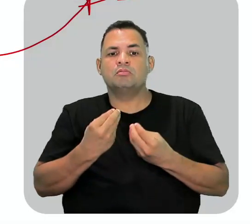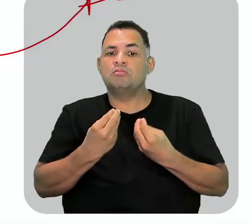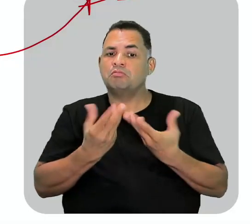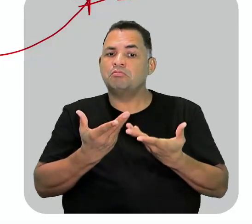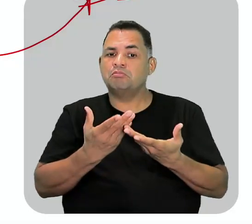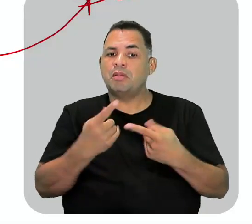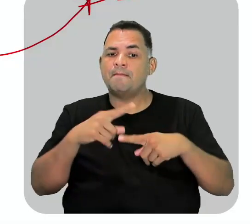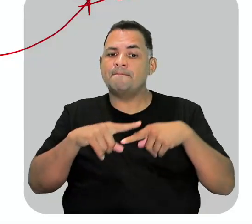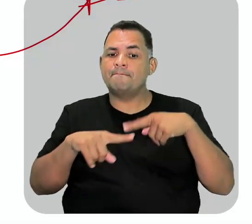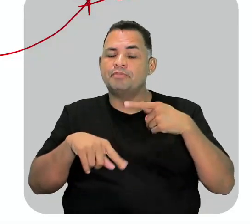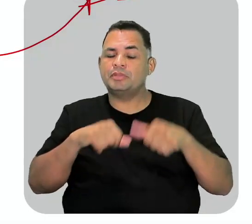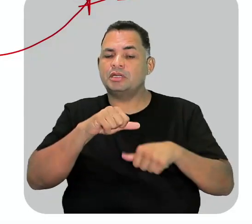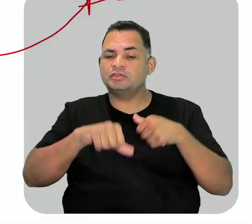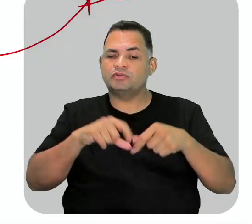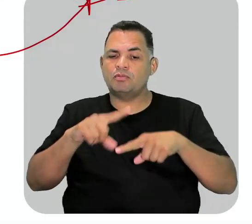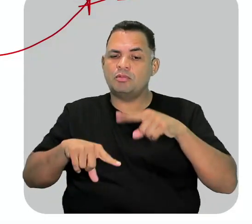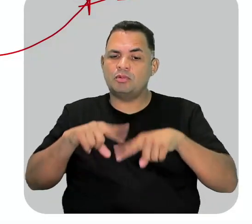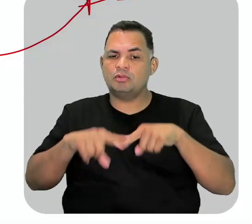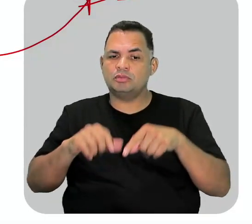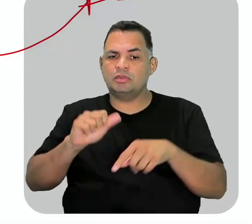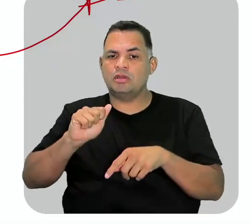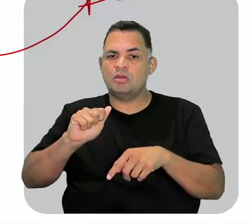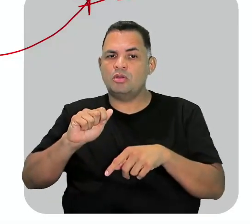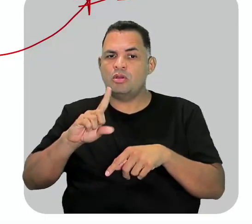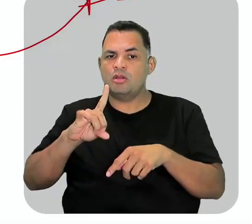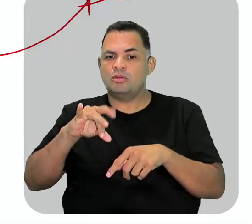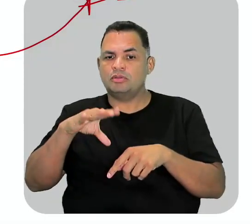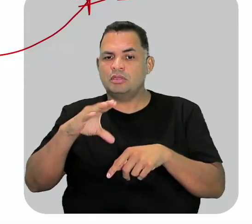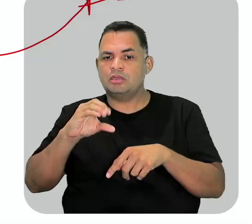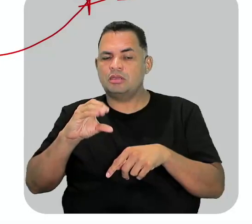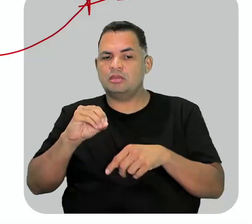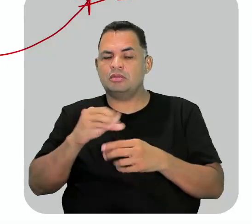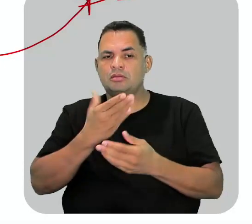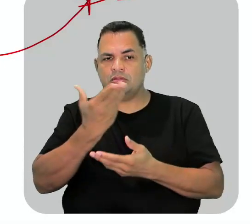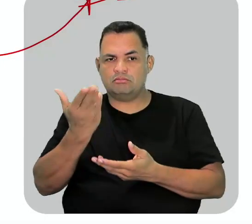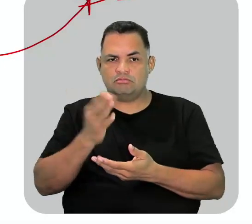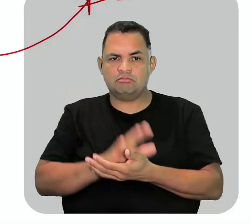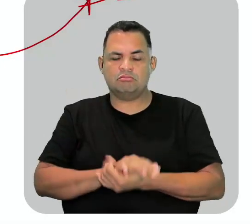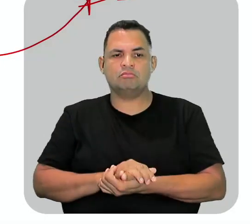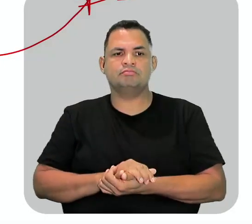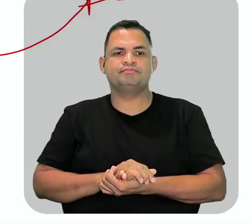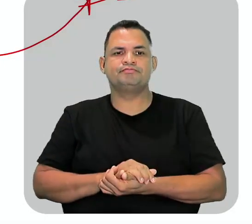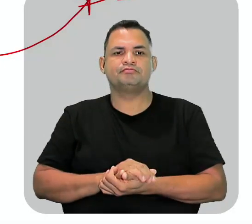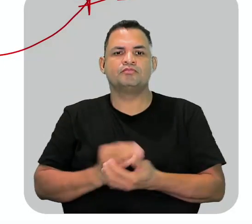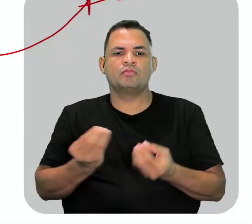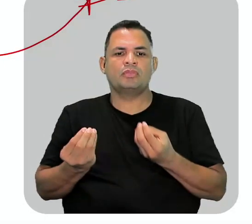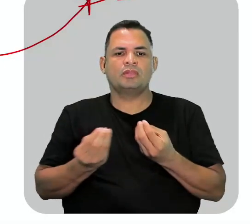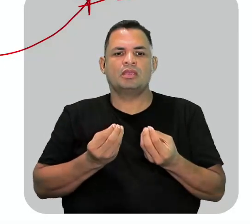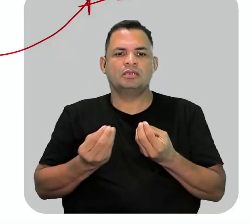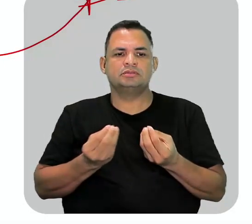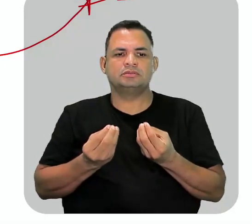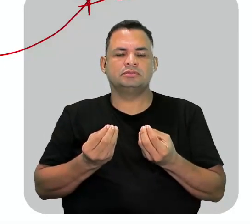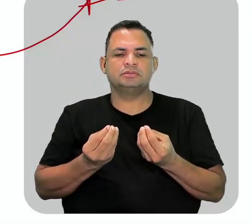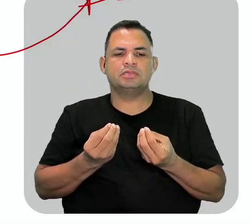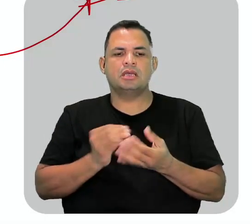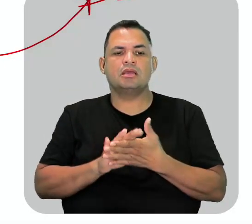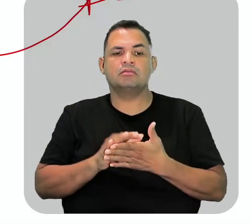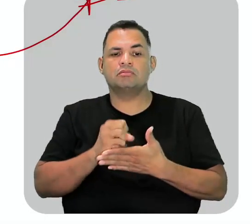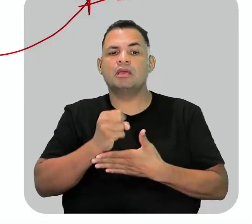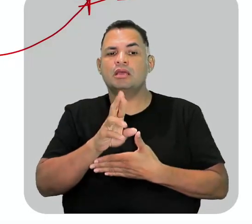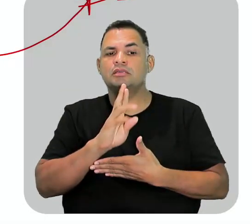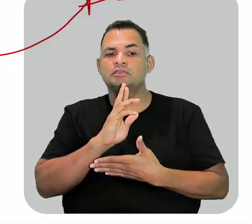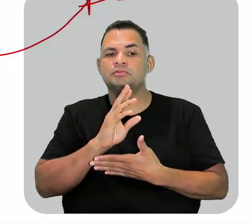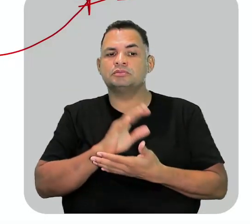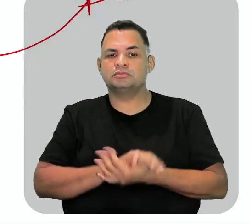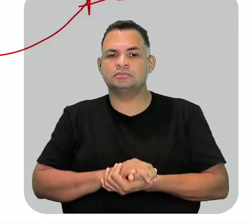como produto um aldeído, que é justamente a maneira como a questão quer que a gente